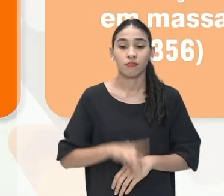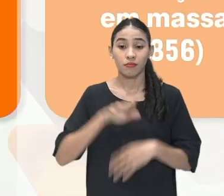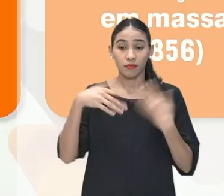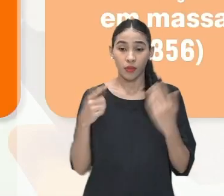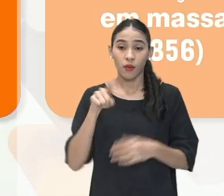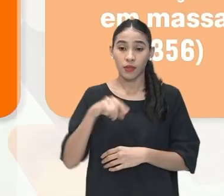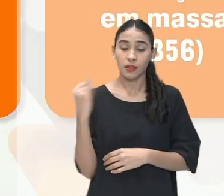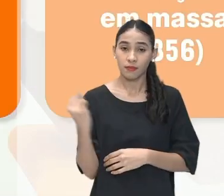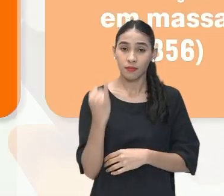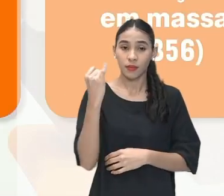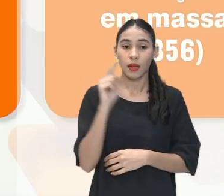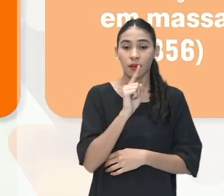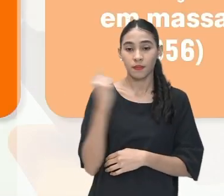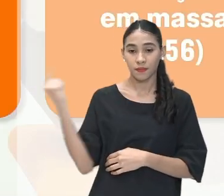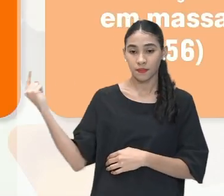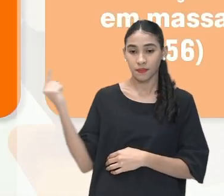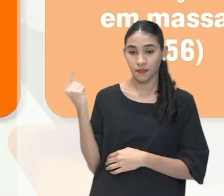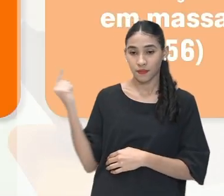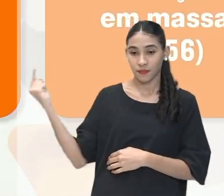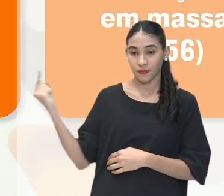importante